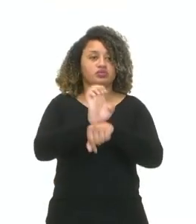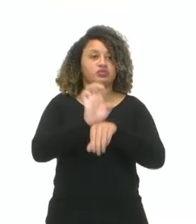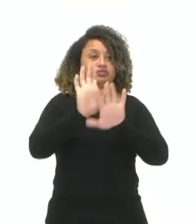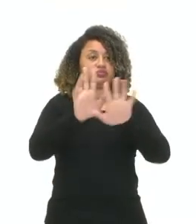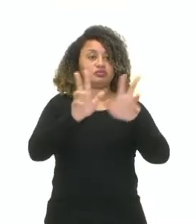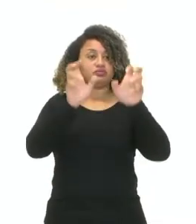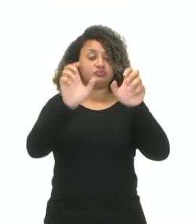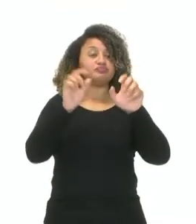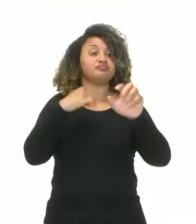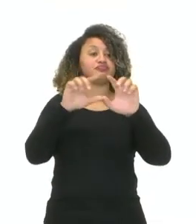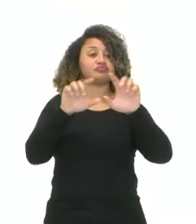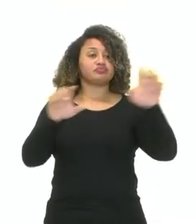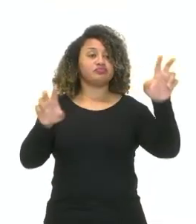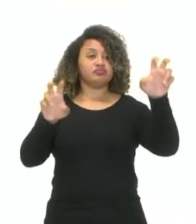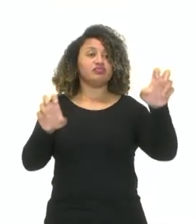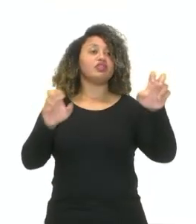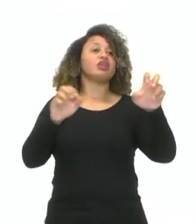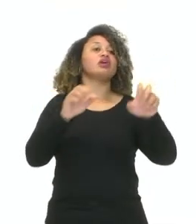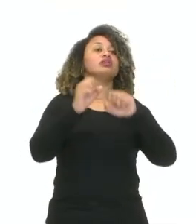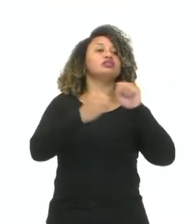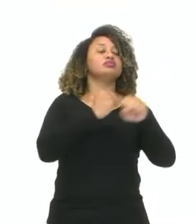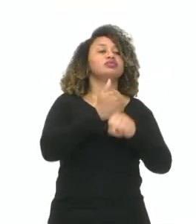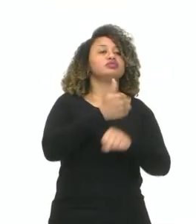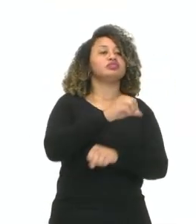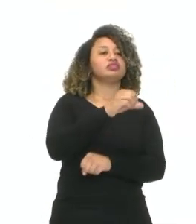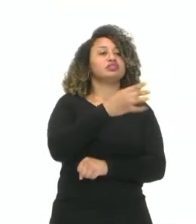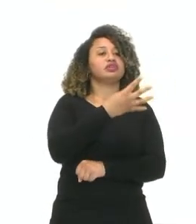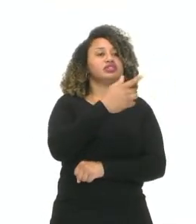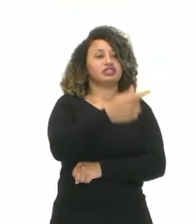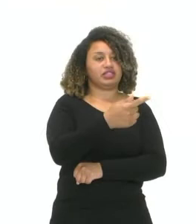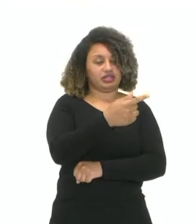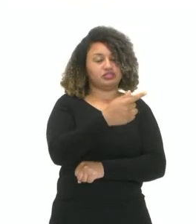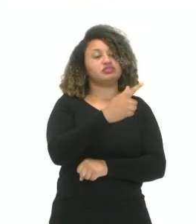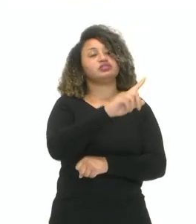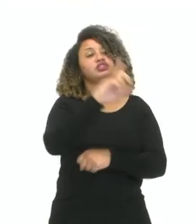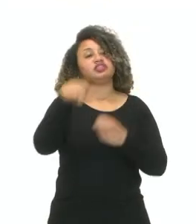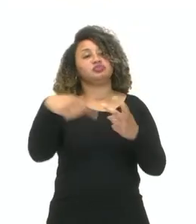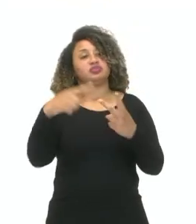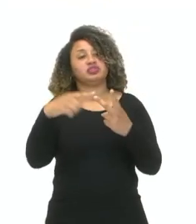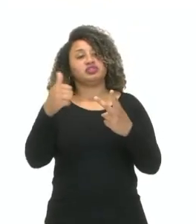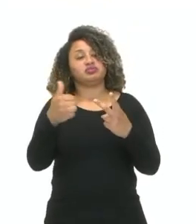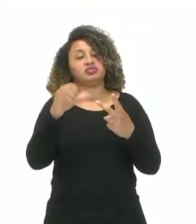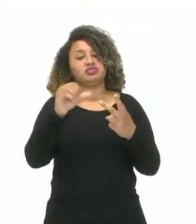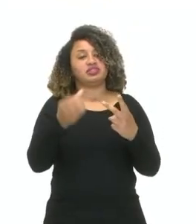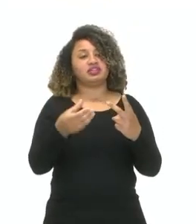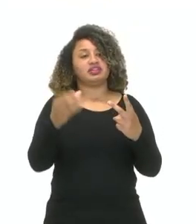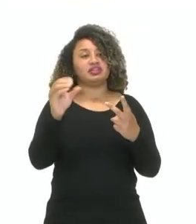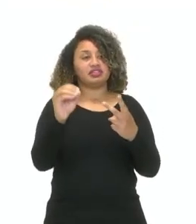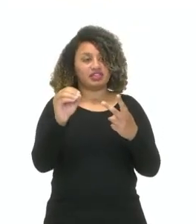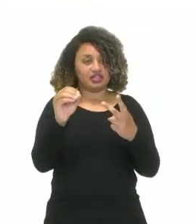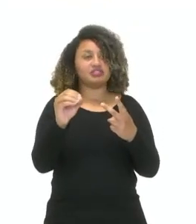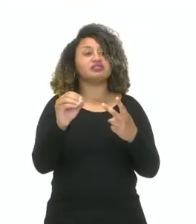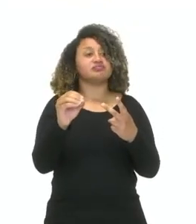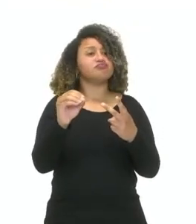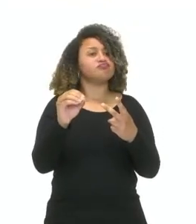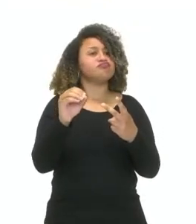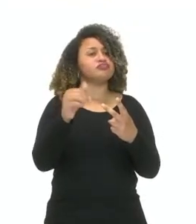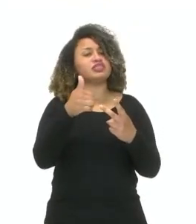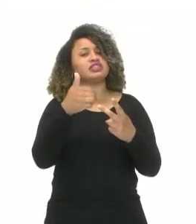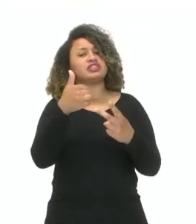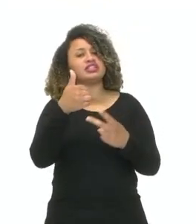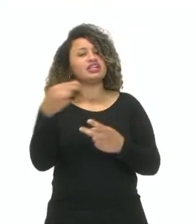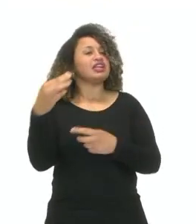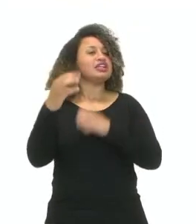texto. Em 1947, o Paraná tinha 37.800 eleitores e somente 13 anos